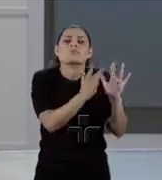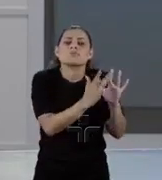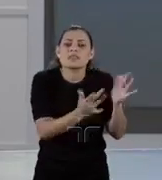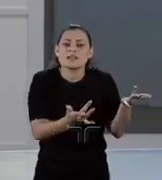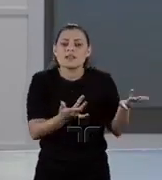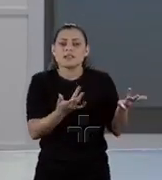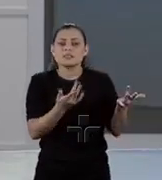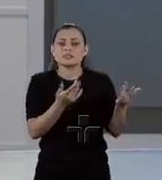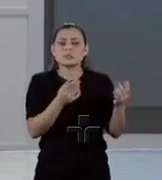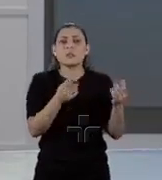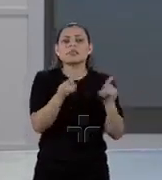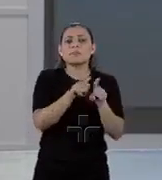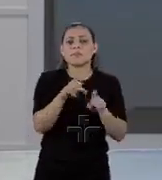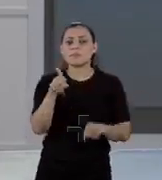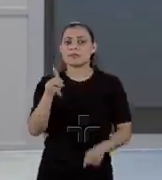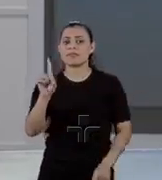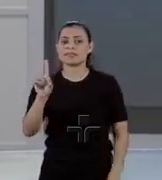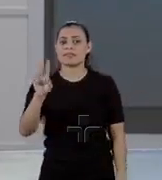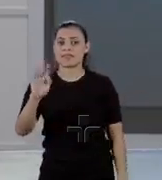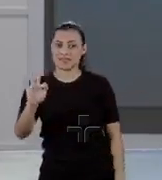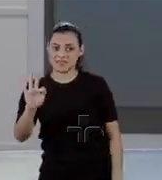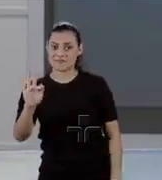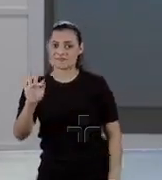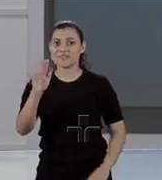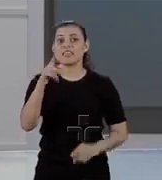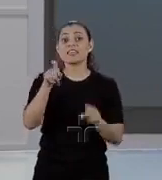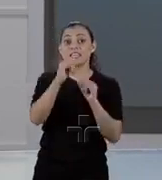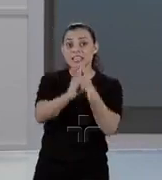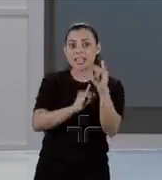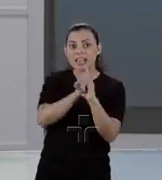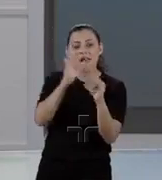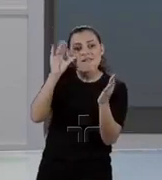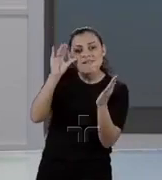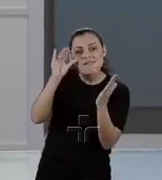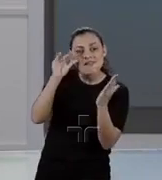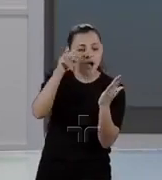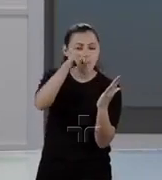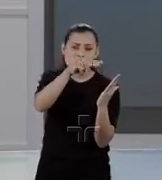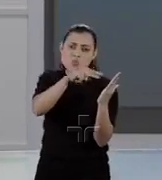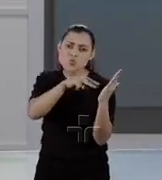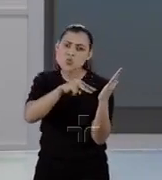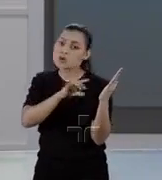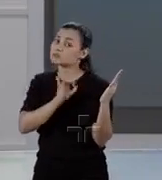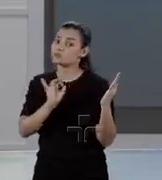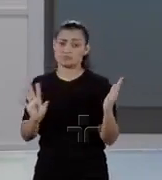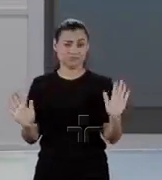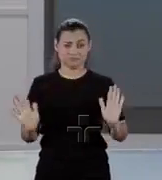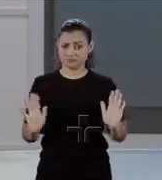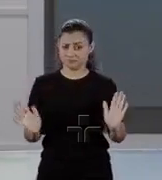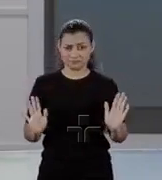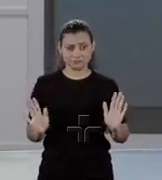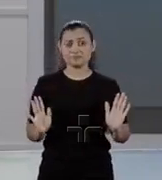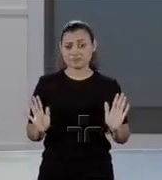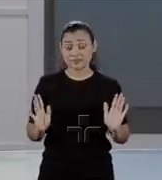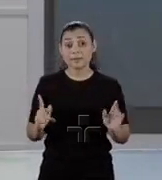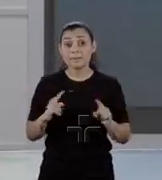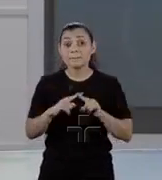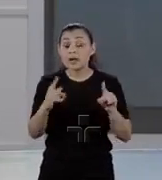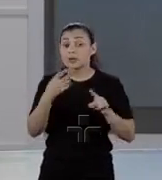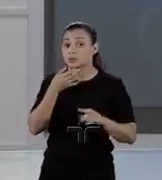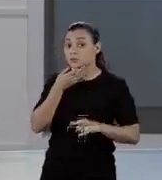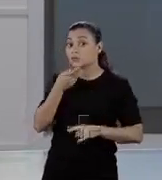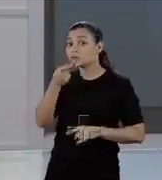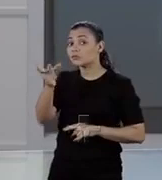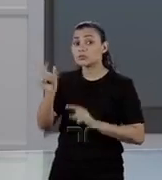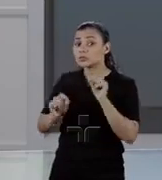máximo PDF, ou fragmentos que pega da internet. Mas, assim, na leitura eu acho que acontece isso. Mas o que eu queria dizer é que me parece que